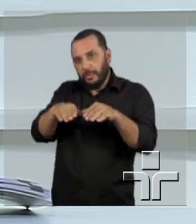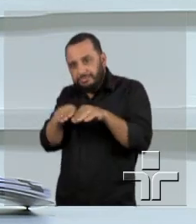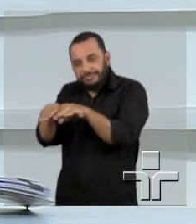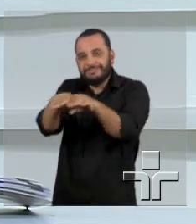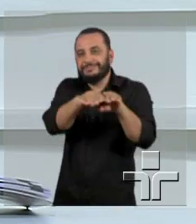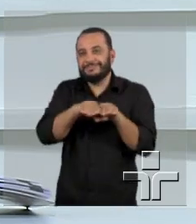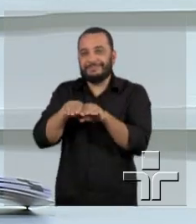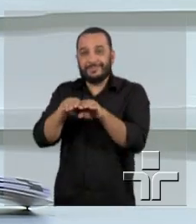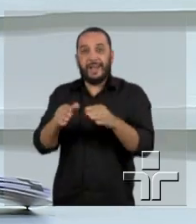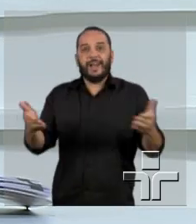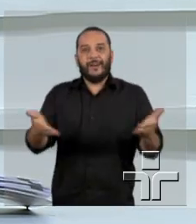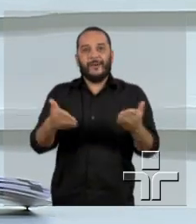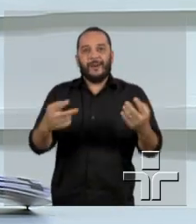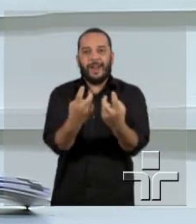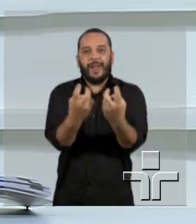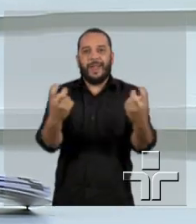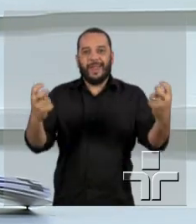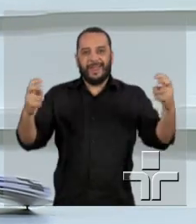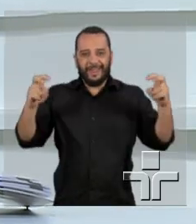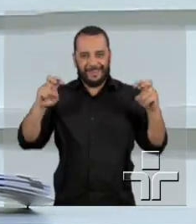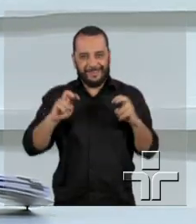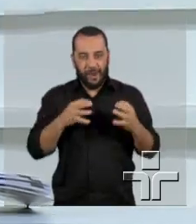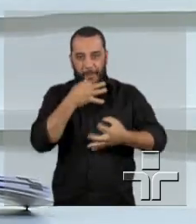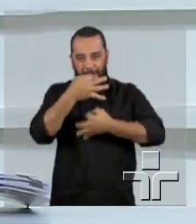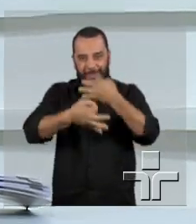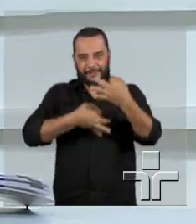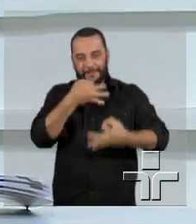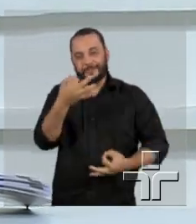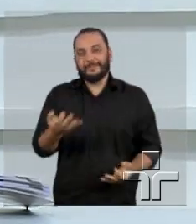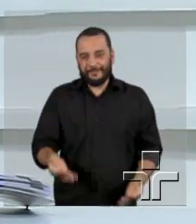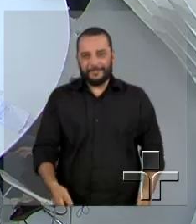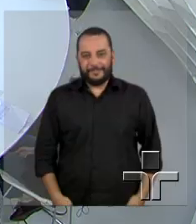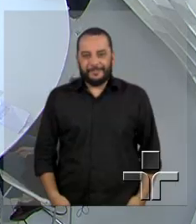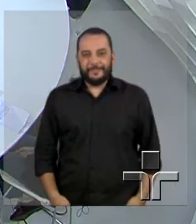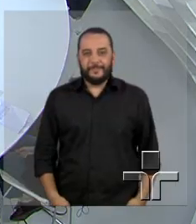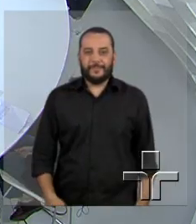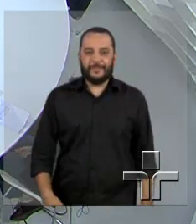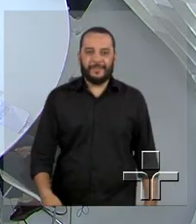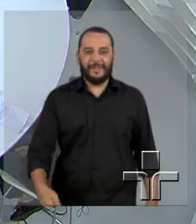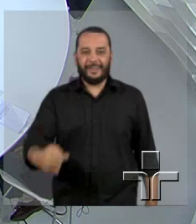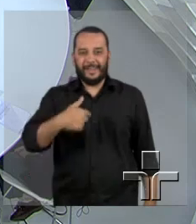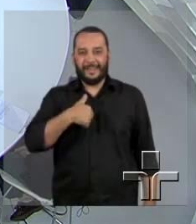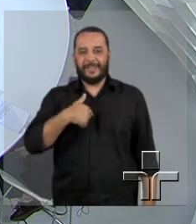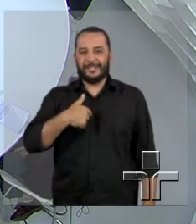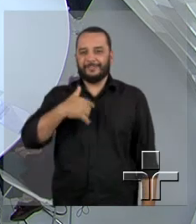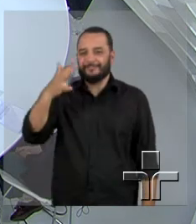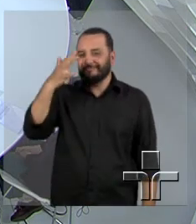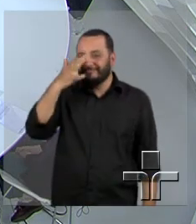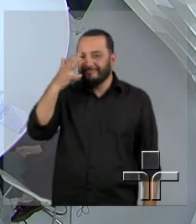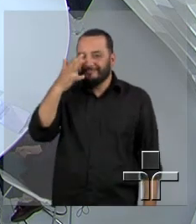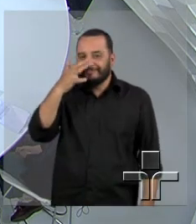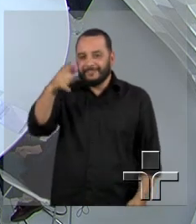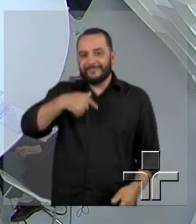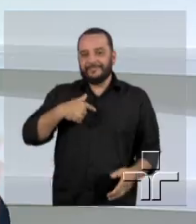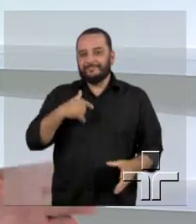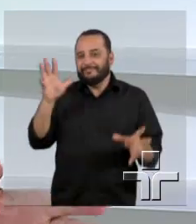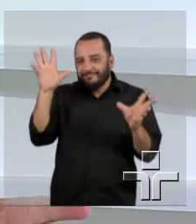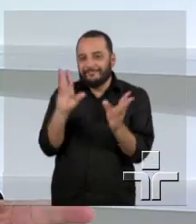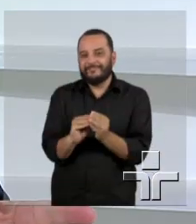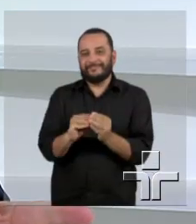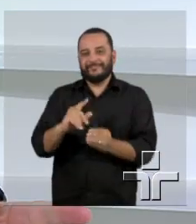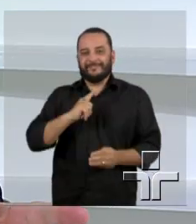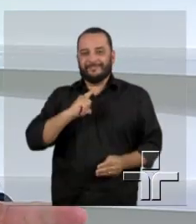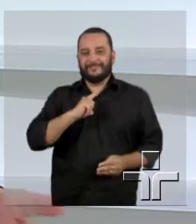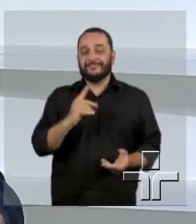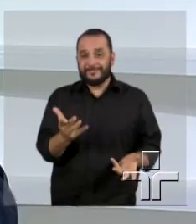ouvir a nossa bancada aqui, o Ilaerte depois também. Ministro, eu fiquei encantado com a sua definição, aliás, não foi só